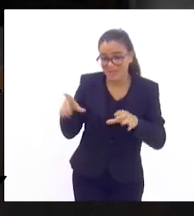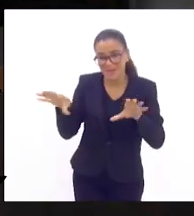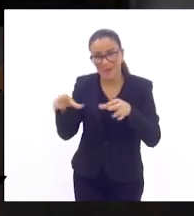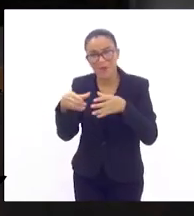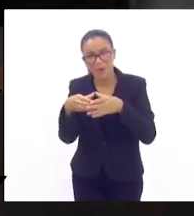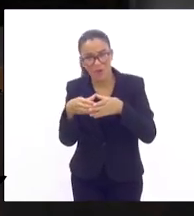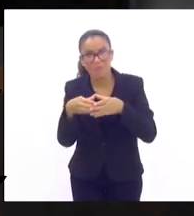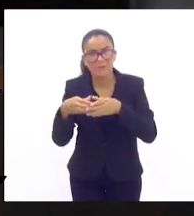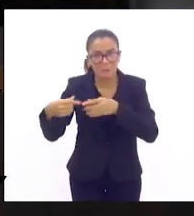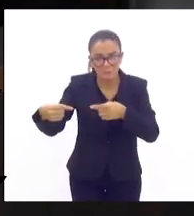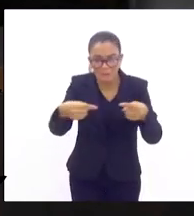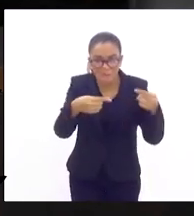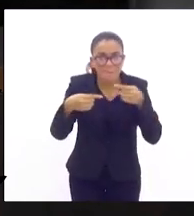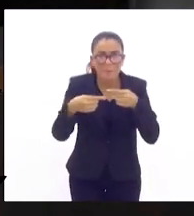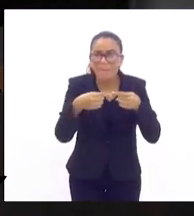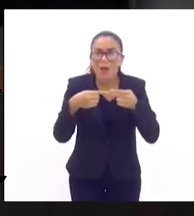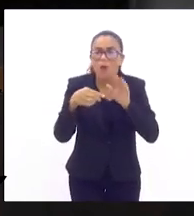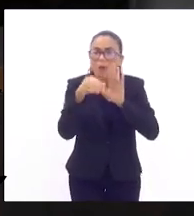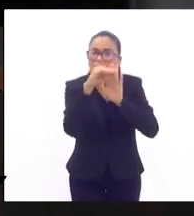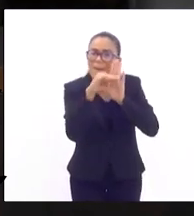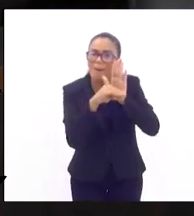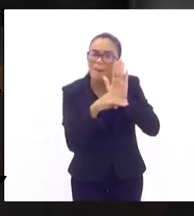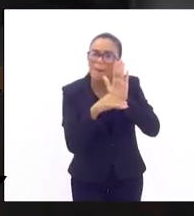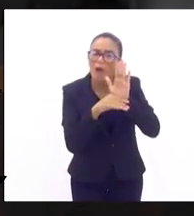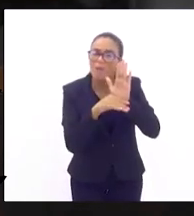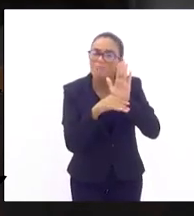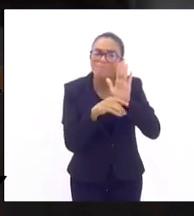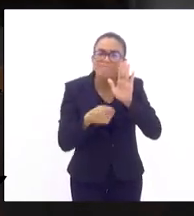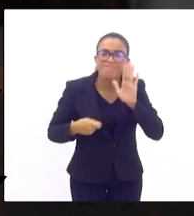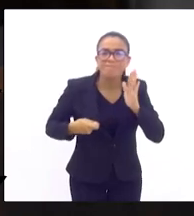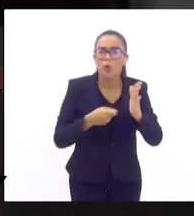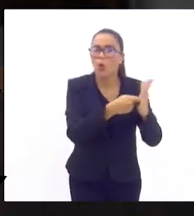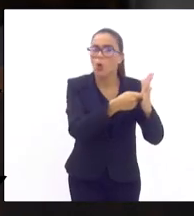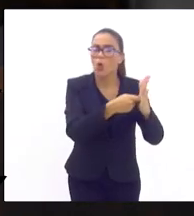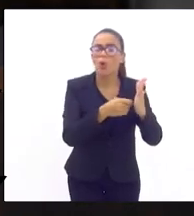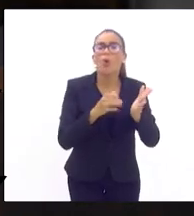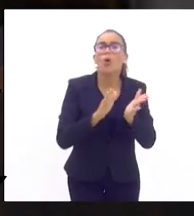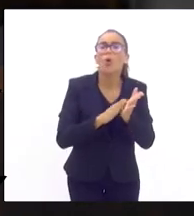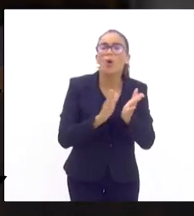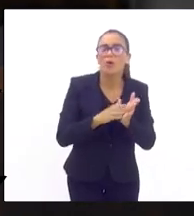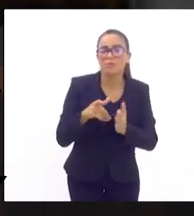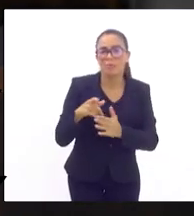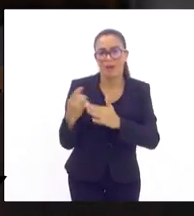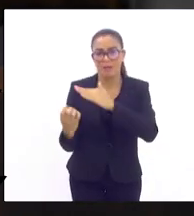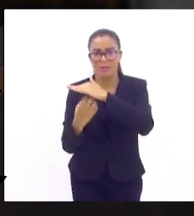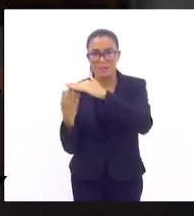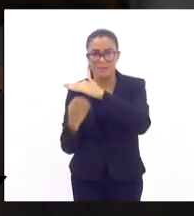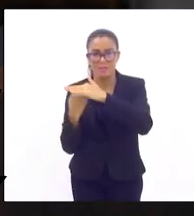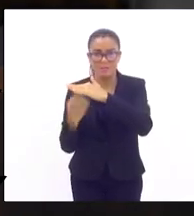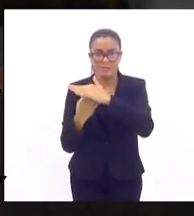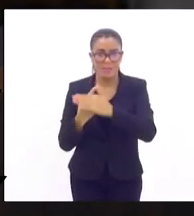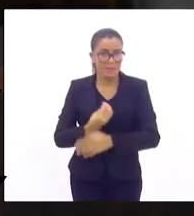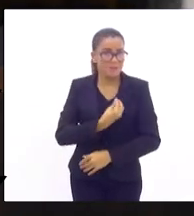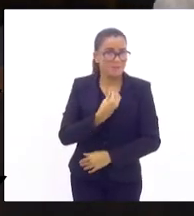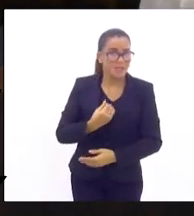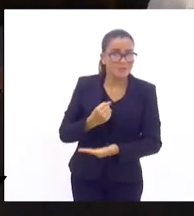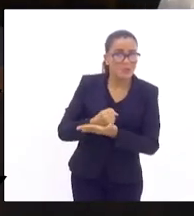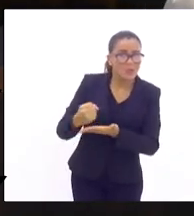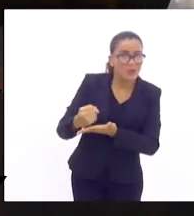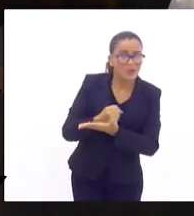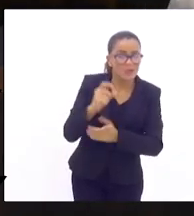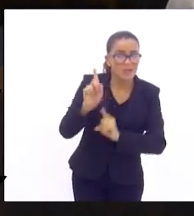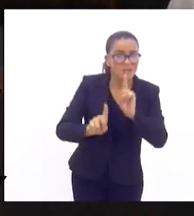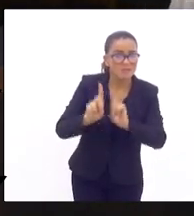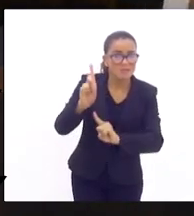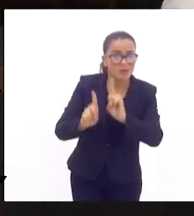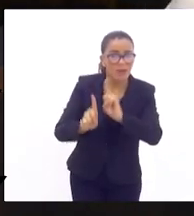ela estabeleceu como critério cobrar das concessionárias, porque quem participou da licitação foram eles.